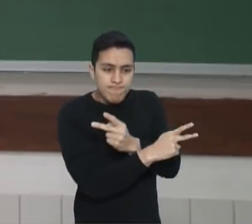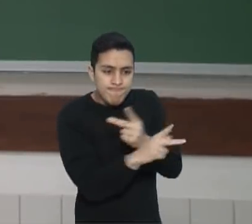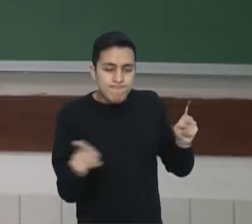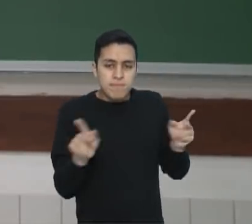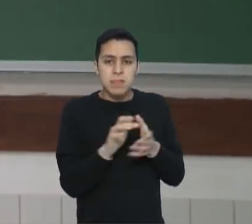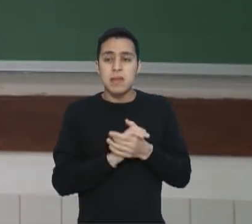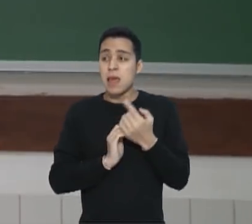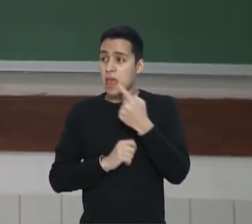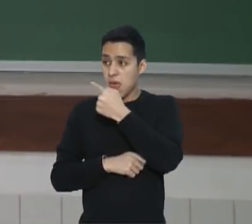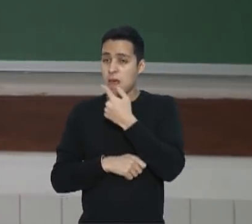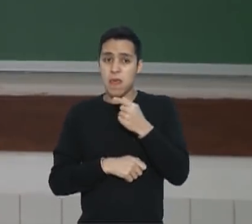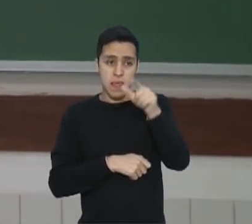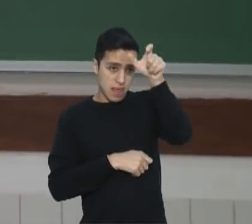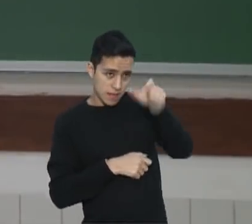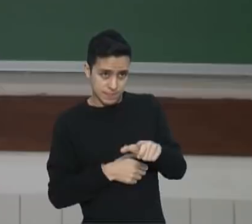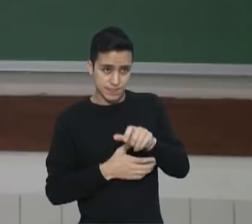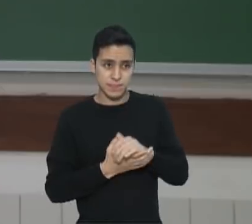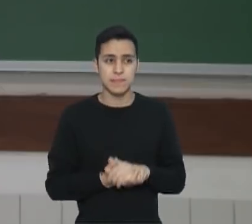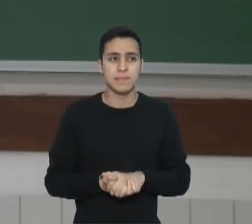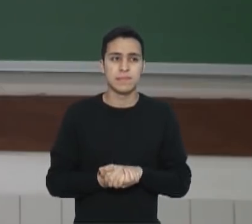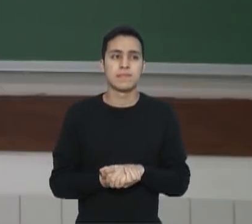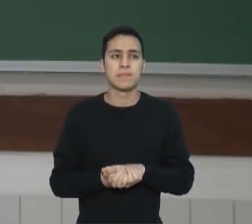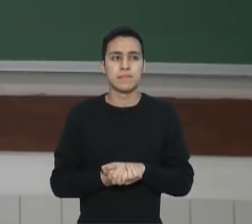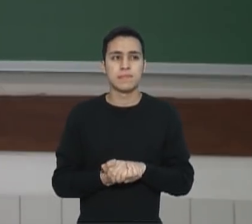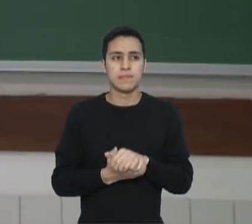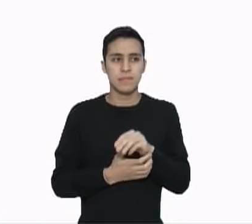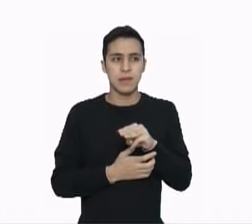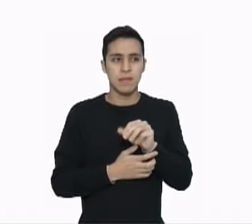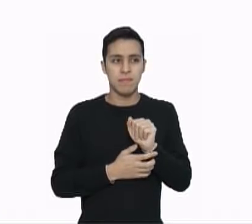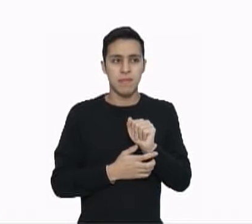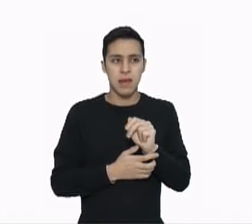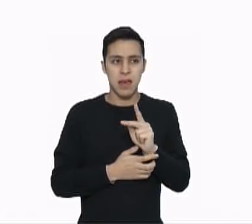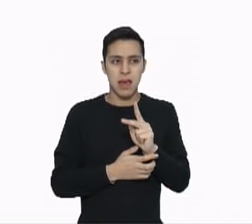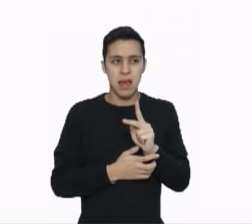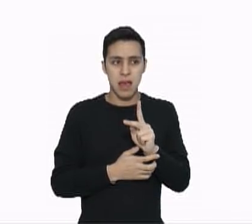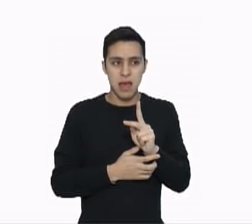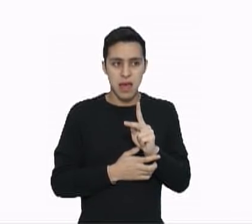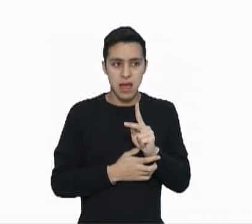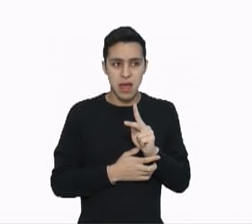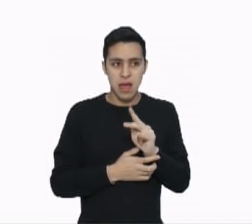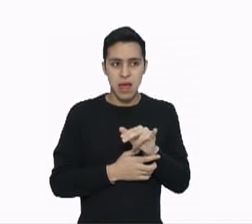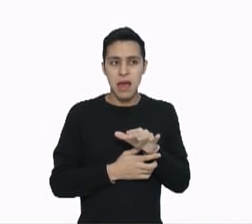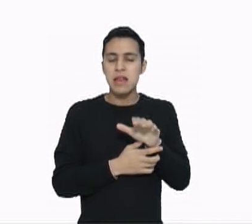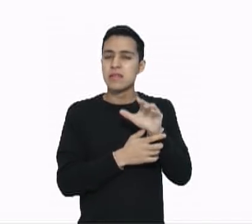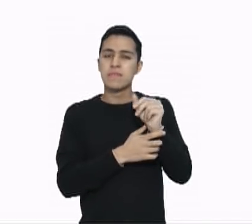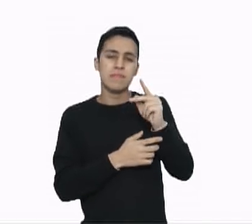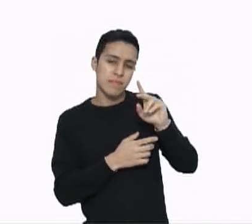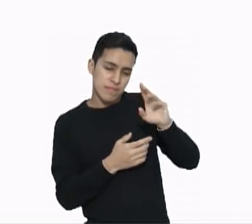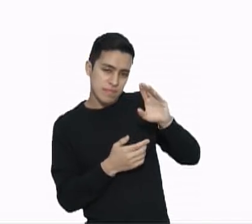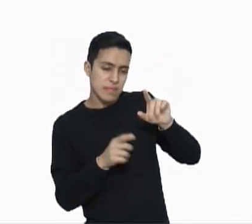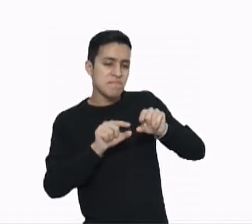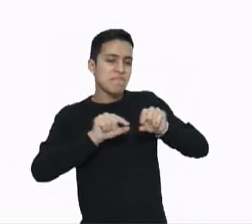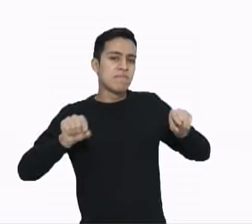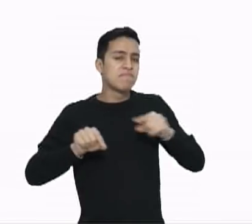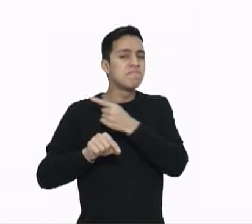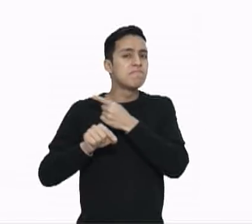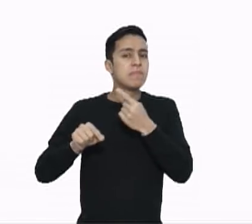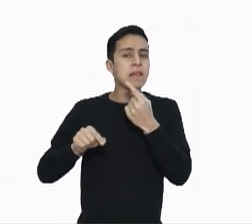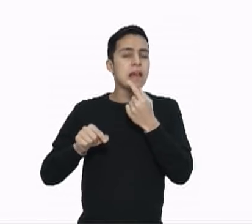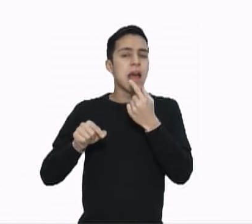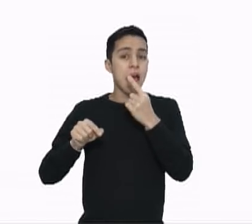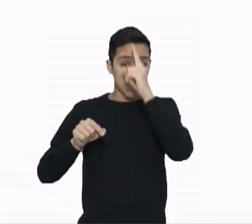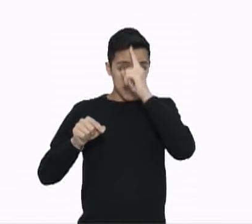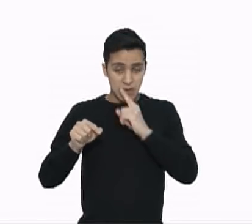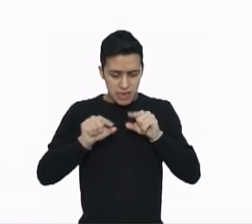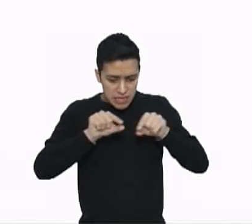grande personagem, o Mahatma, pregava algumas ideias que ele chamou de Satyagraha. Essas